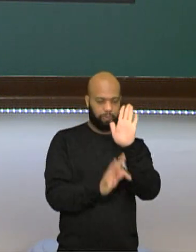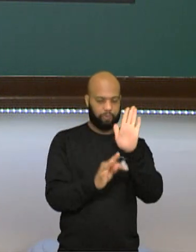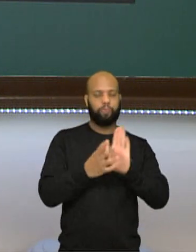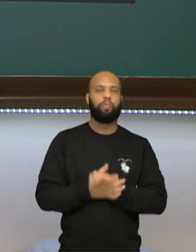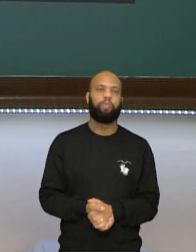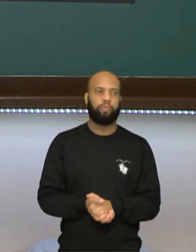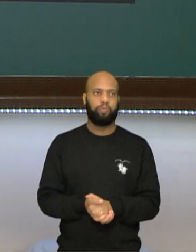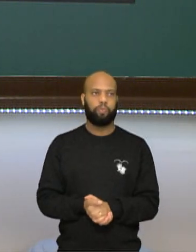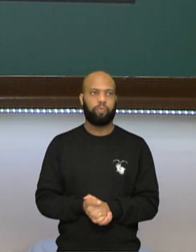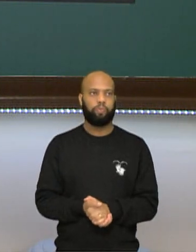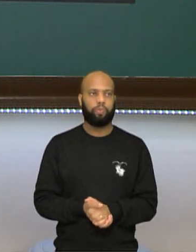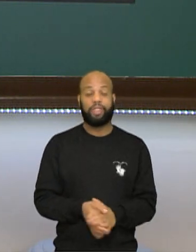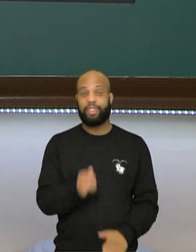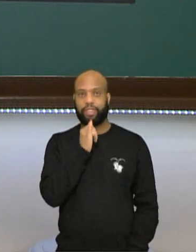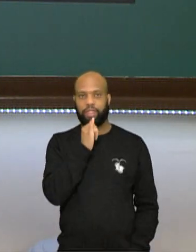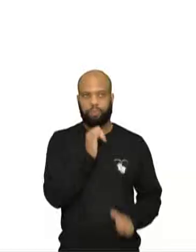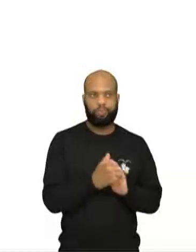artigo.